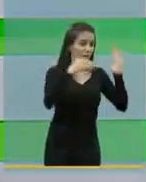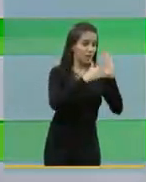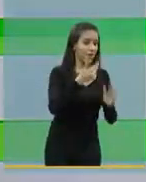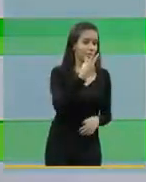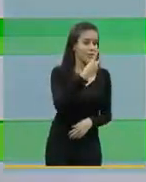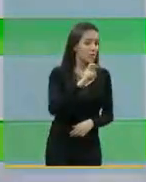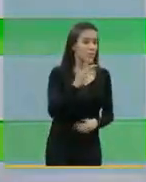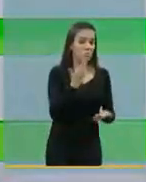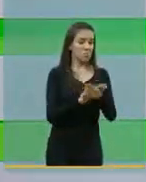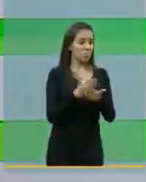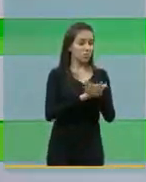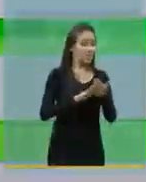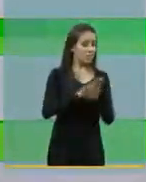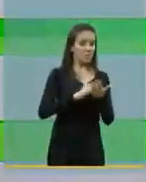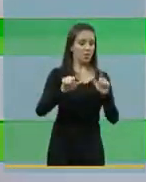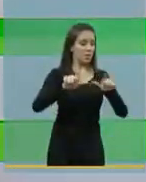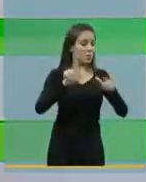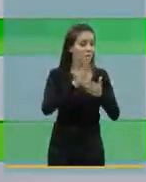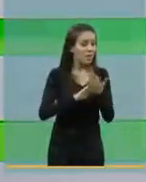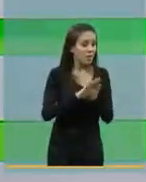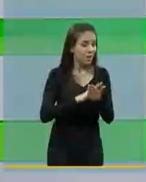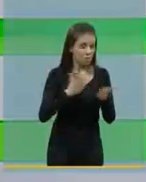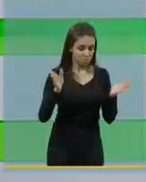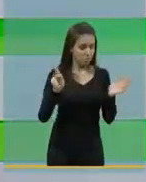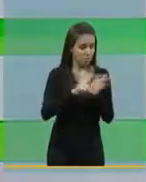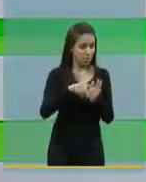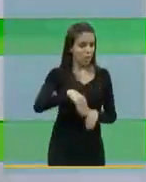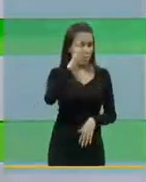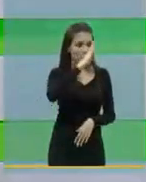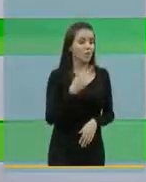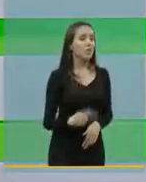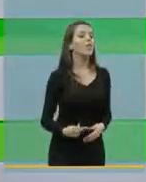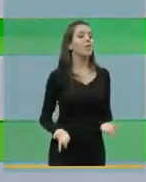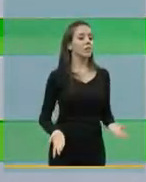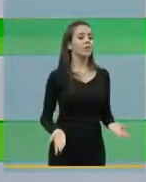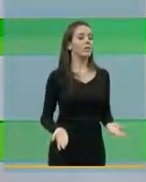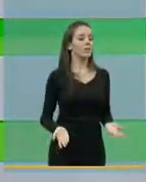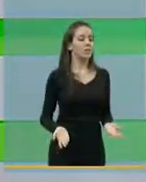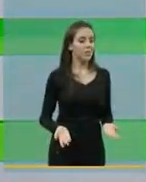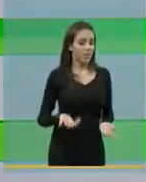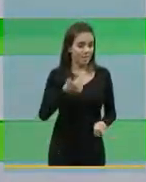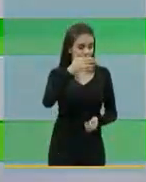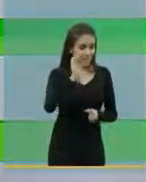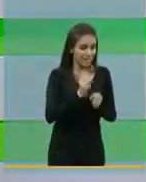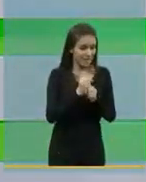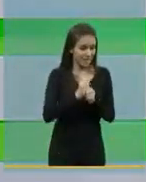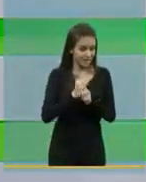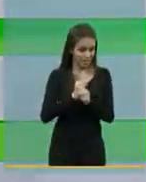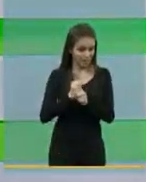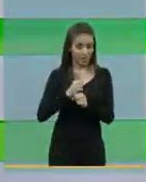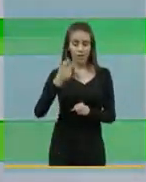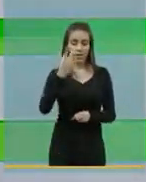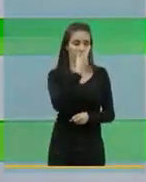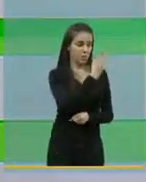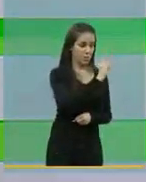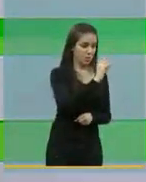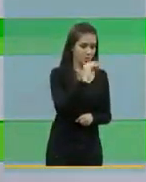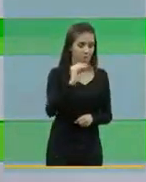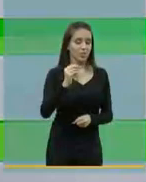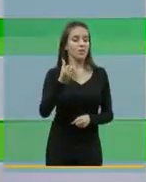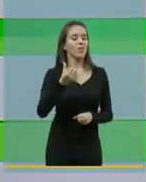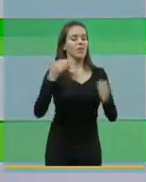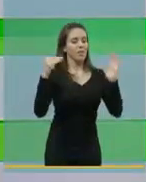não estudam e não trabalham nesse país que nesses últimos dez anos de 2006 a 2010